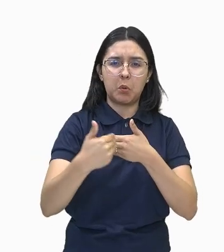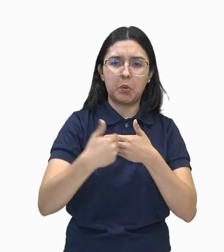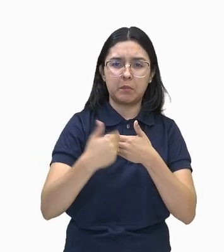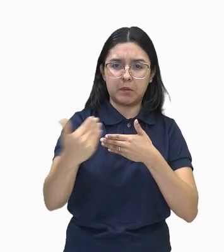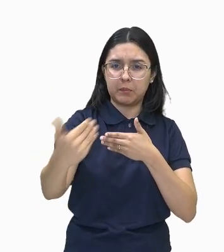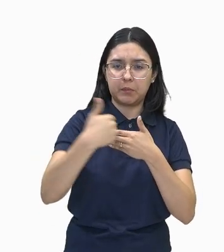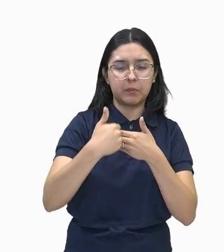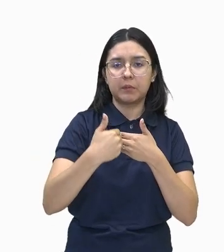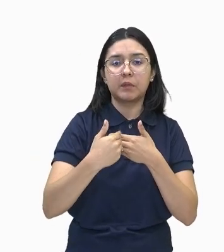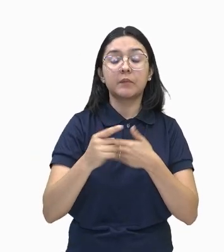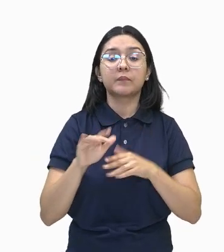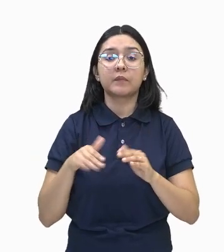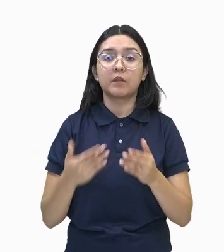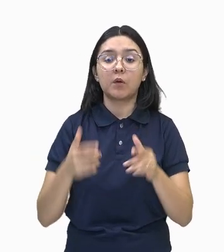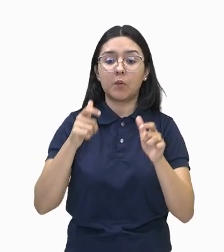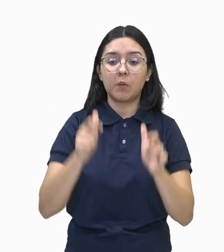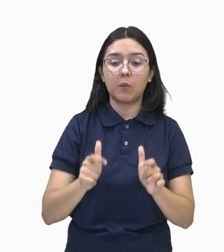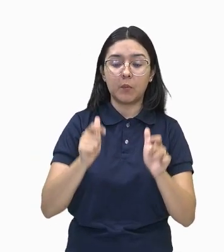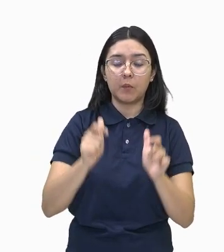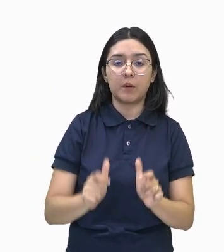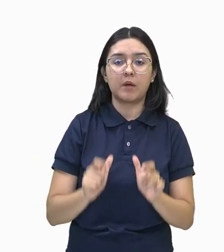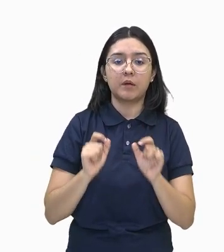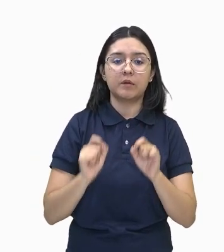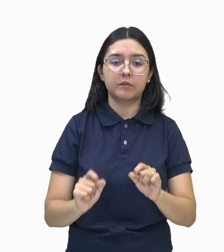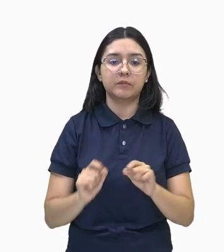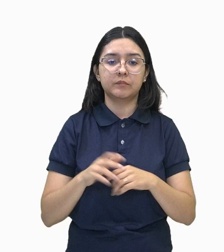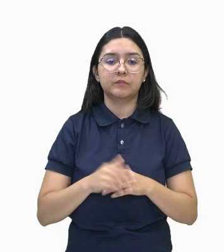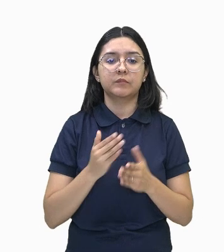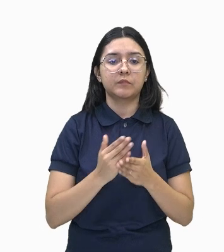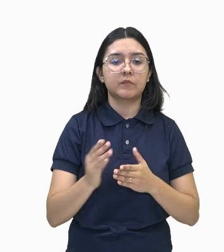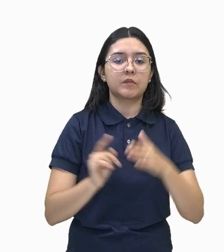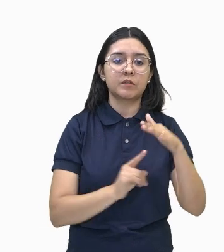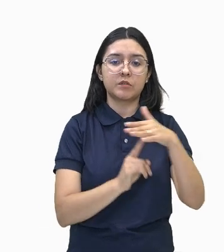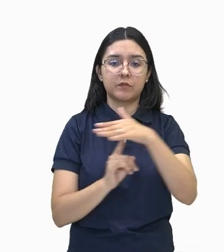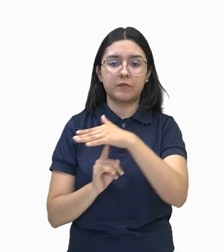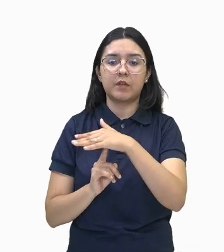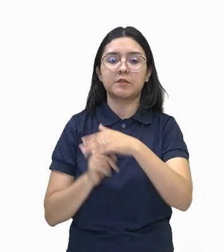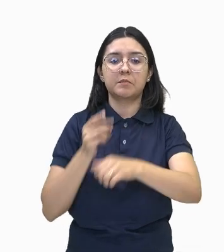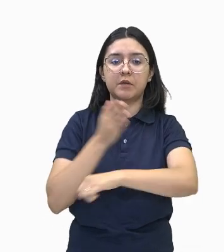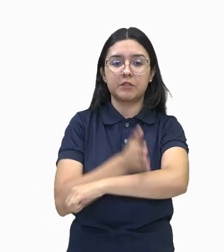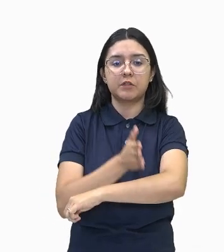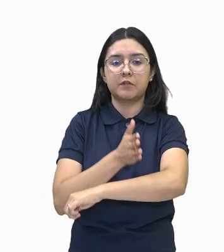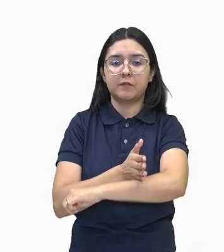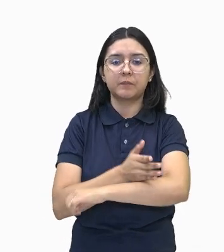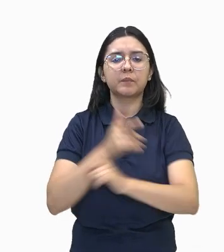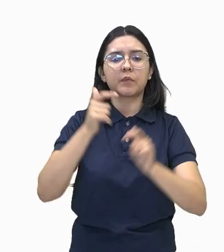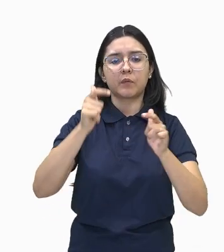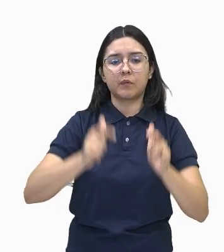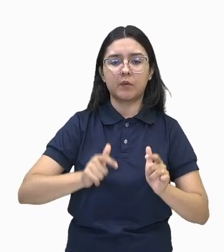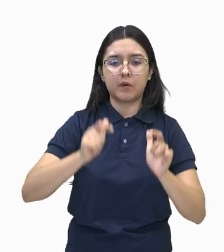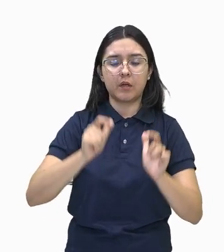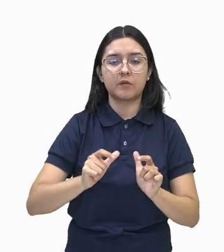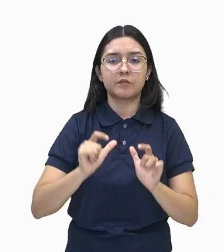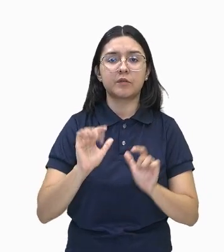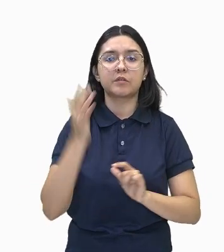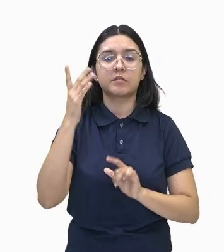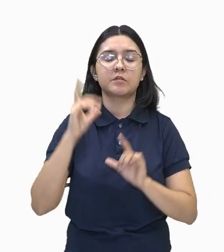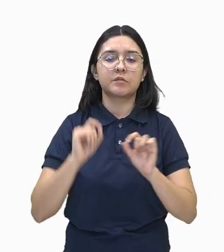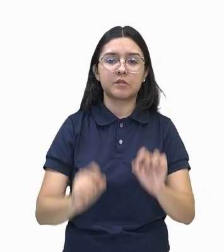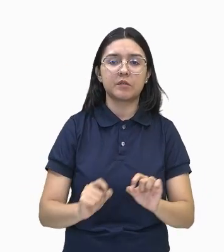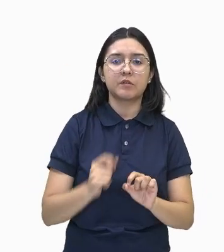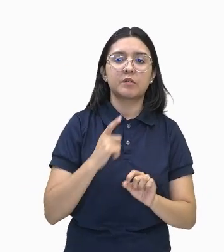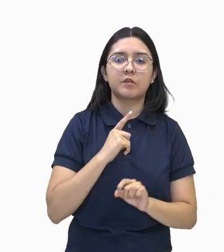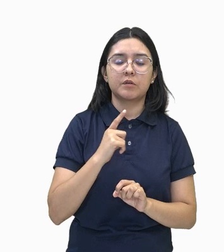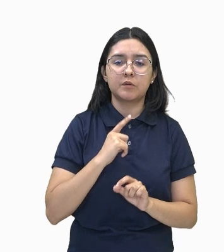inimigos, foram o local de origem das feiras medievais, como eu falei para vocês, o local onde ocorriam as trocas